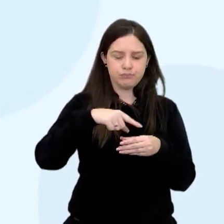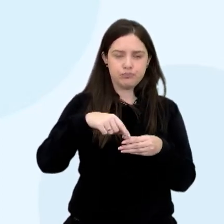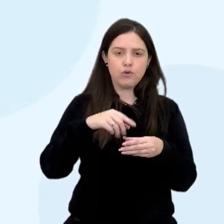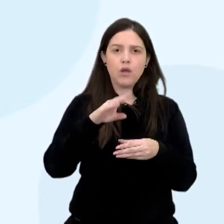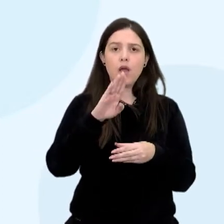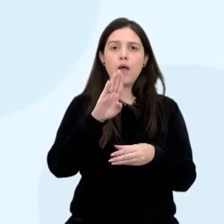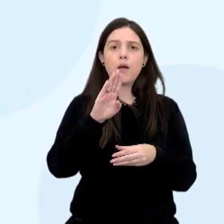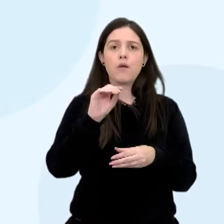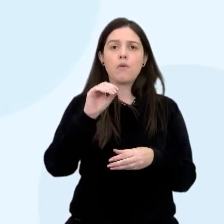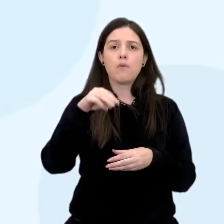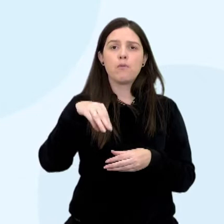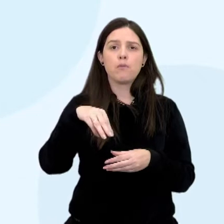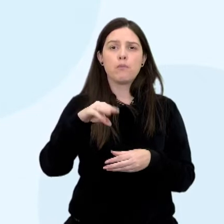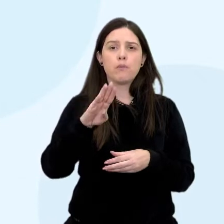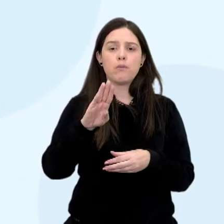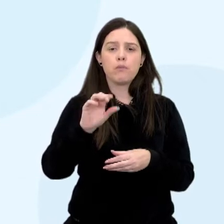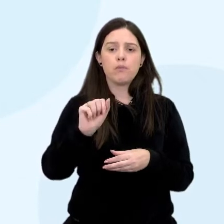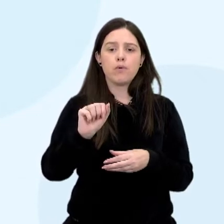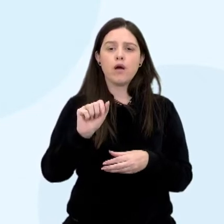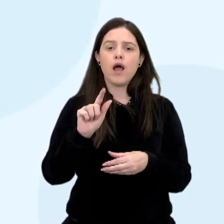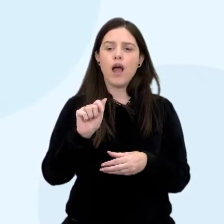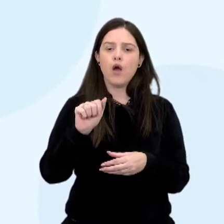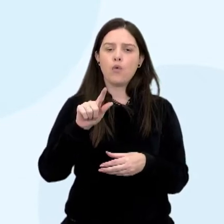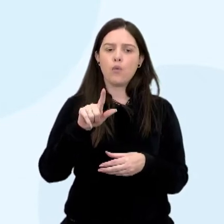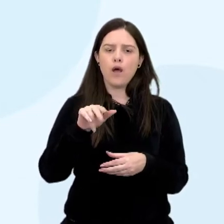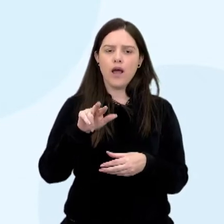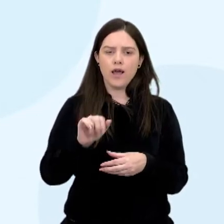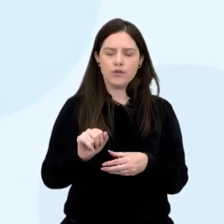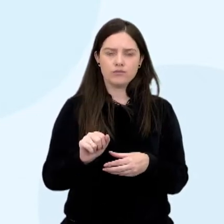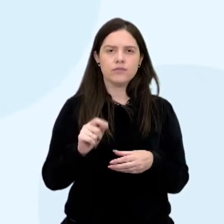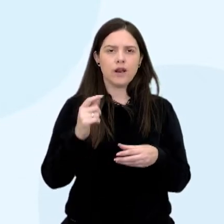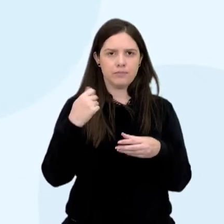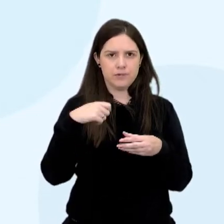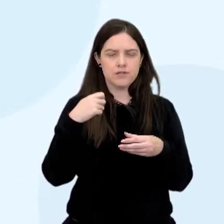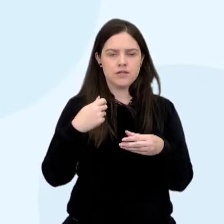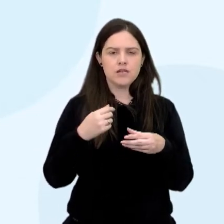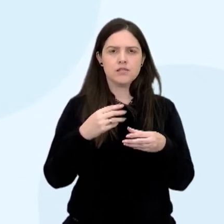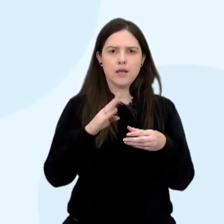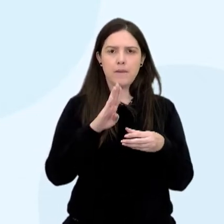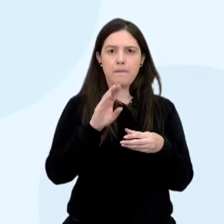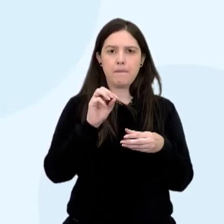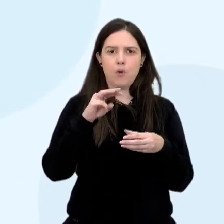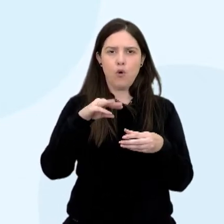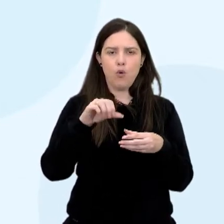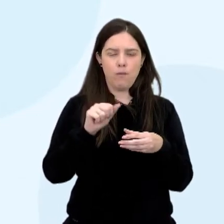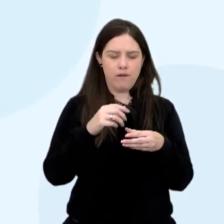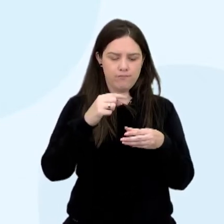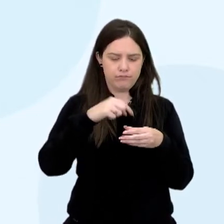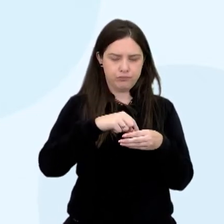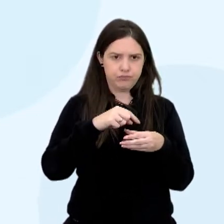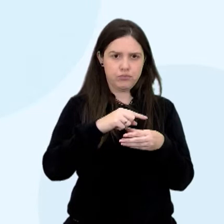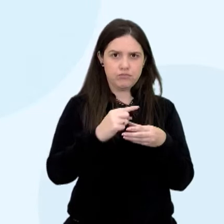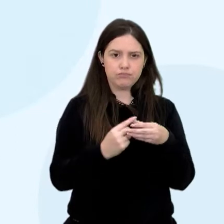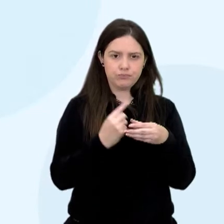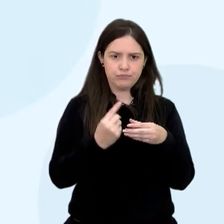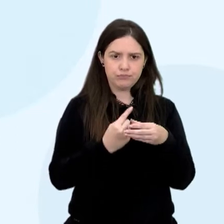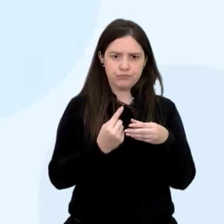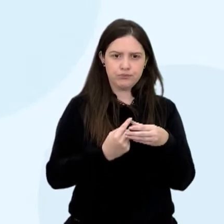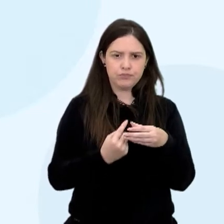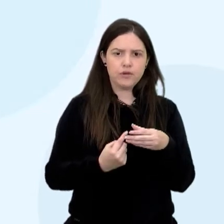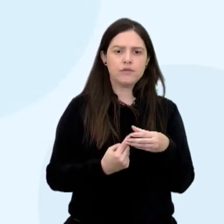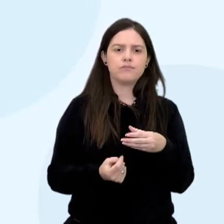extremidades da mangueira foram fixadas na bomba de aquário, uma em cada lado, né? Porque a água vai entrar por uma mangueira e vai sair pela